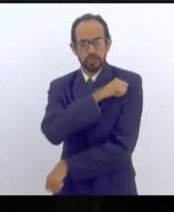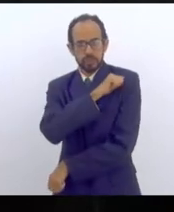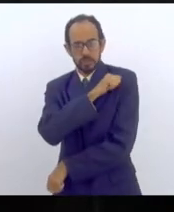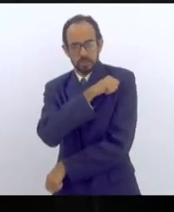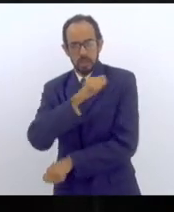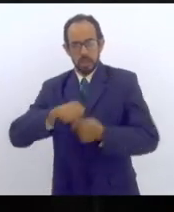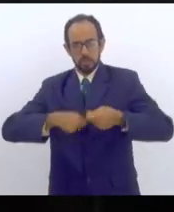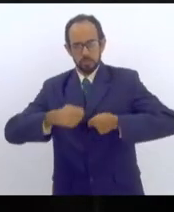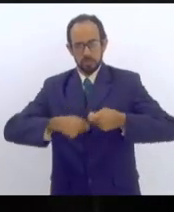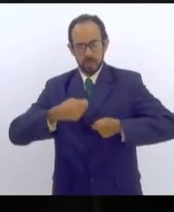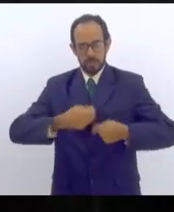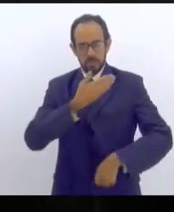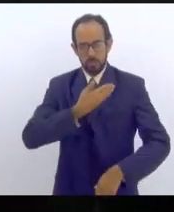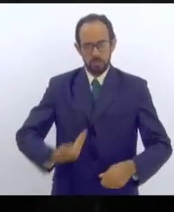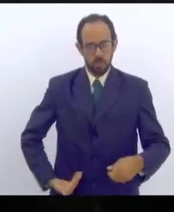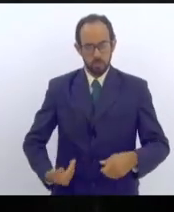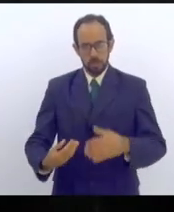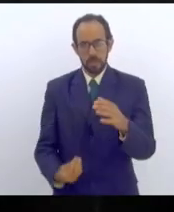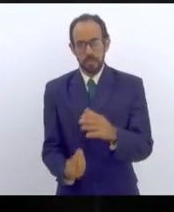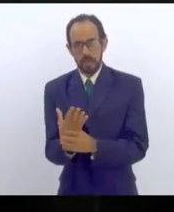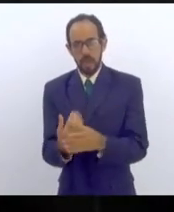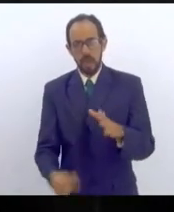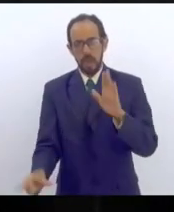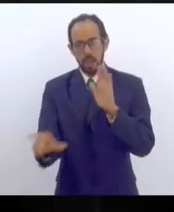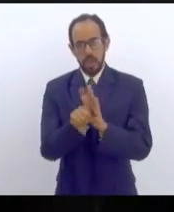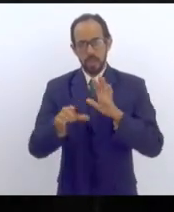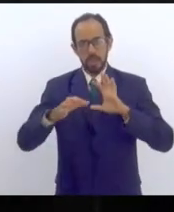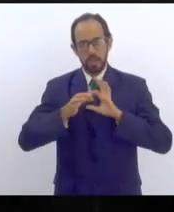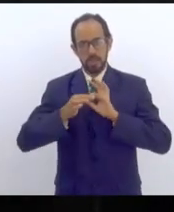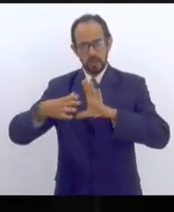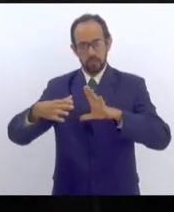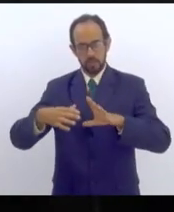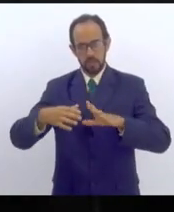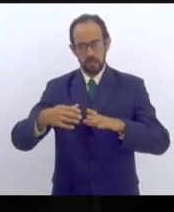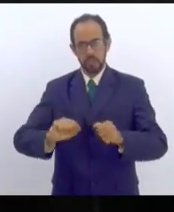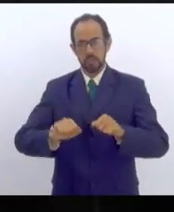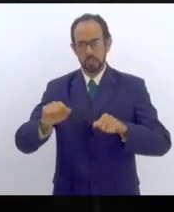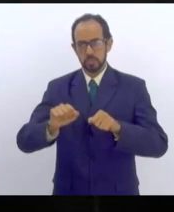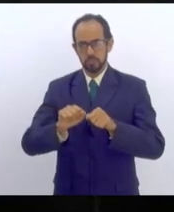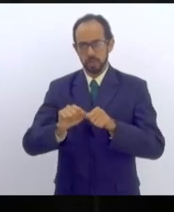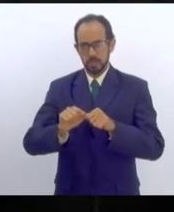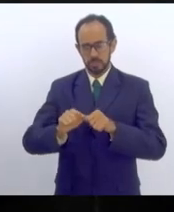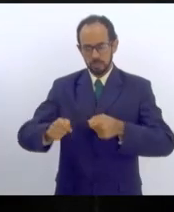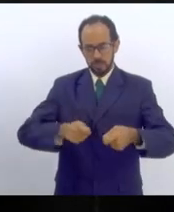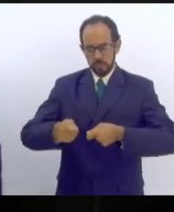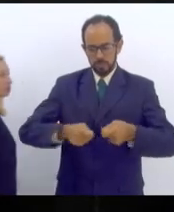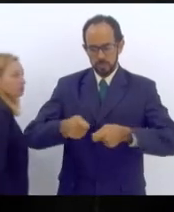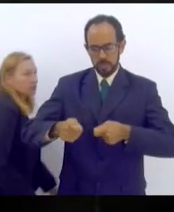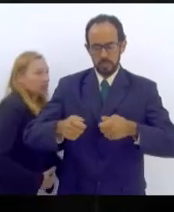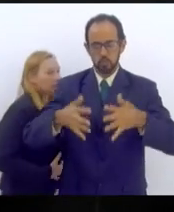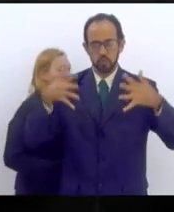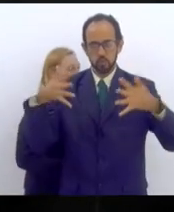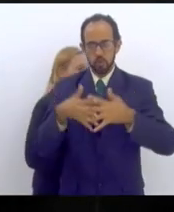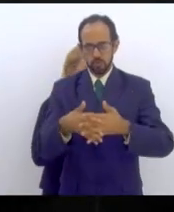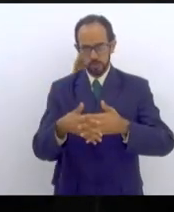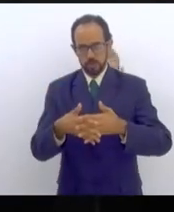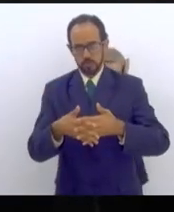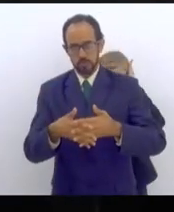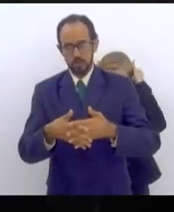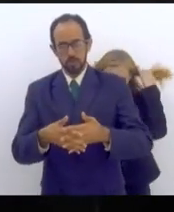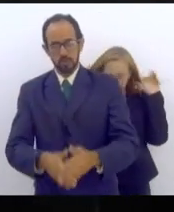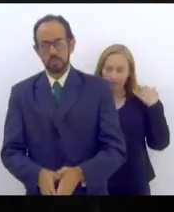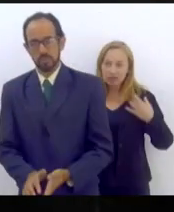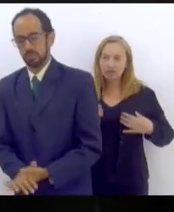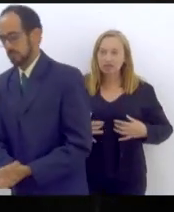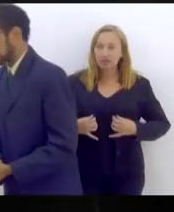de legislar com independência, de servir de mediador de conflito entre as demandas da sociedade e os